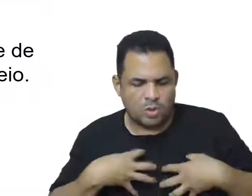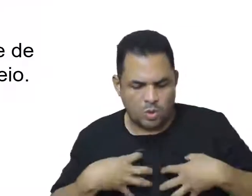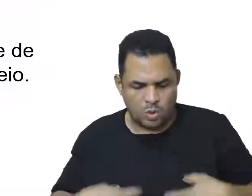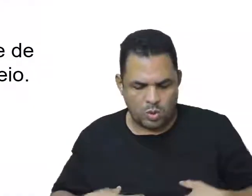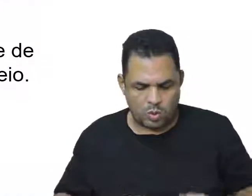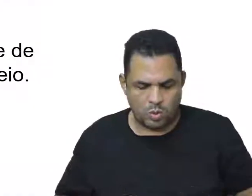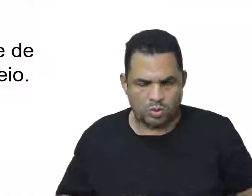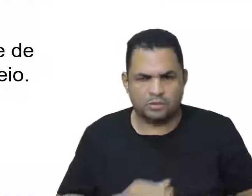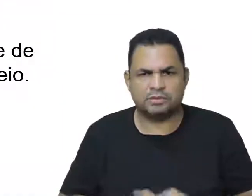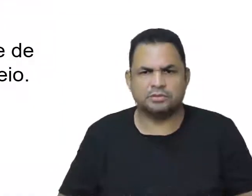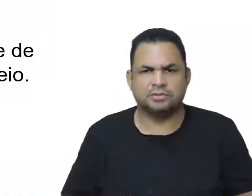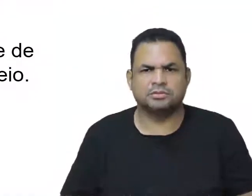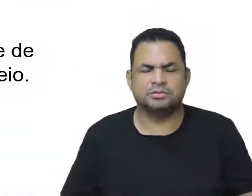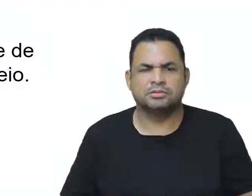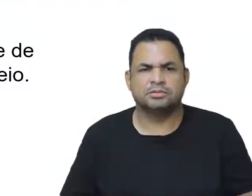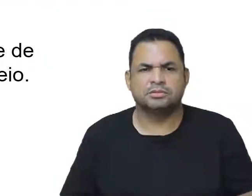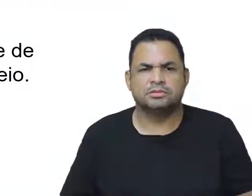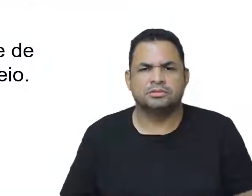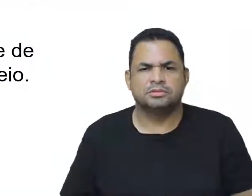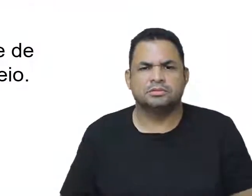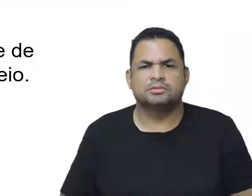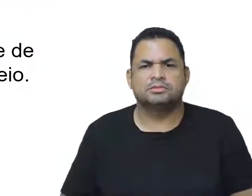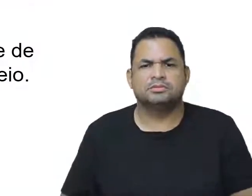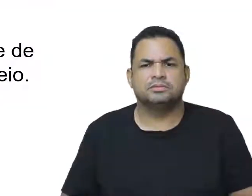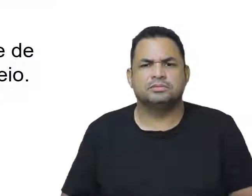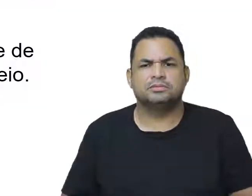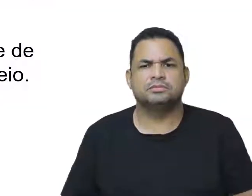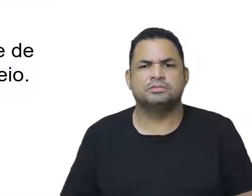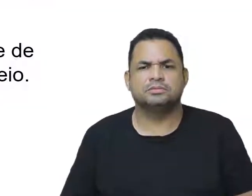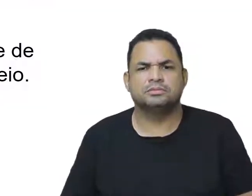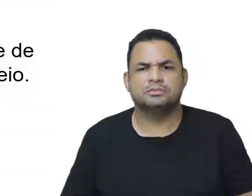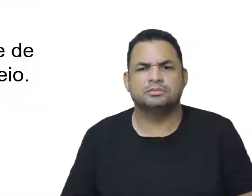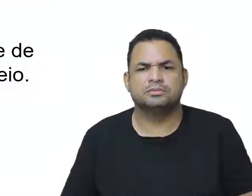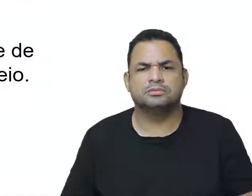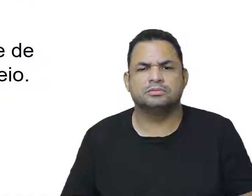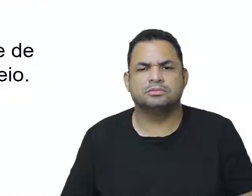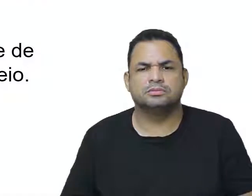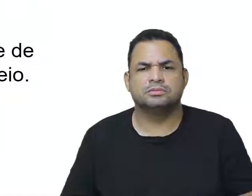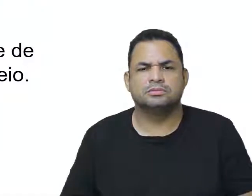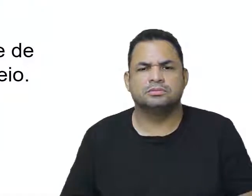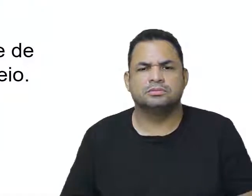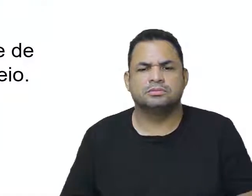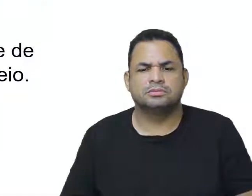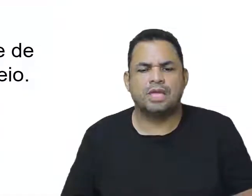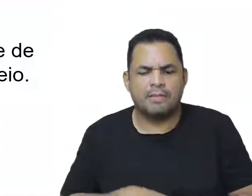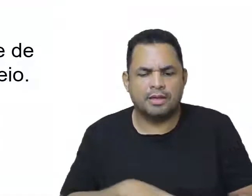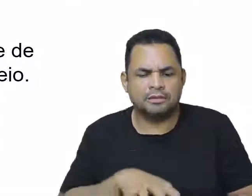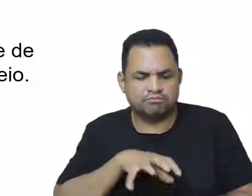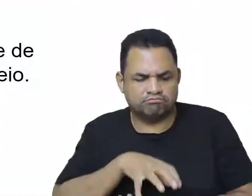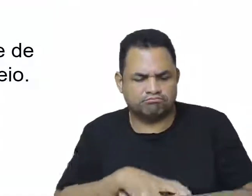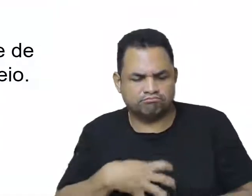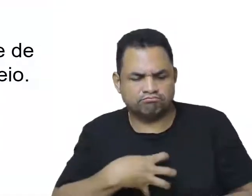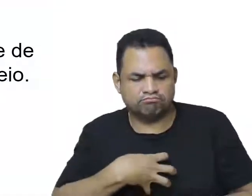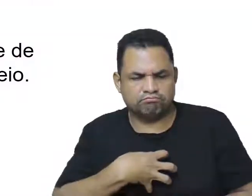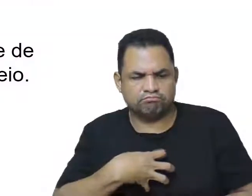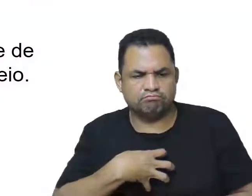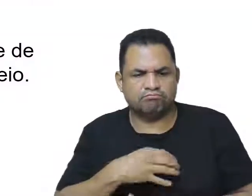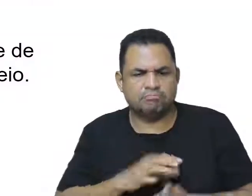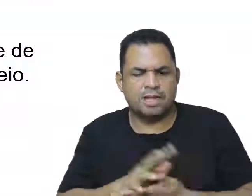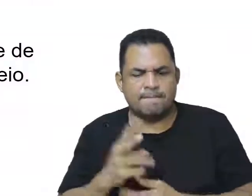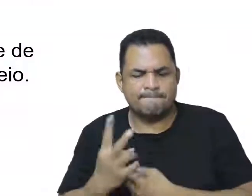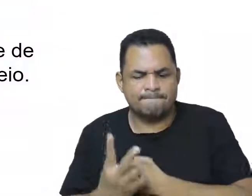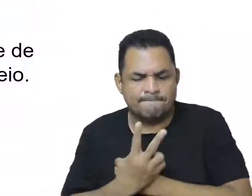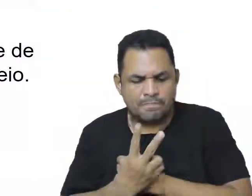deixar eles saírem. Não, elas estão aqui como um epitélio sensor. Além dela proteger a